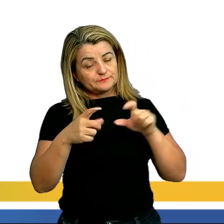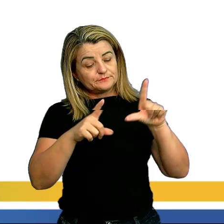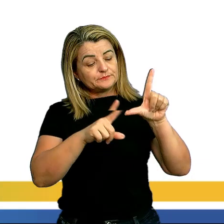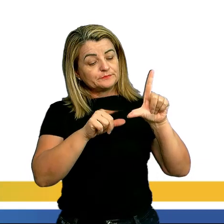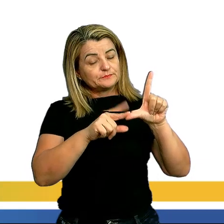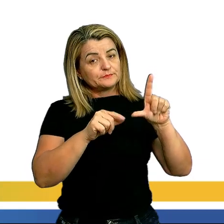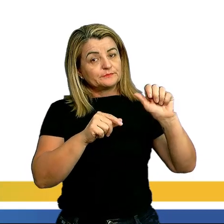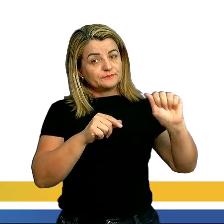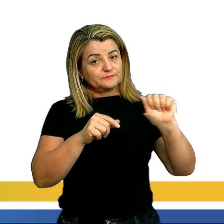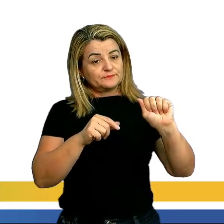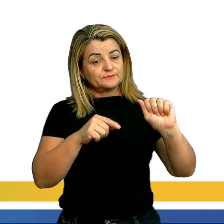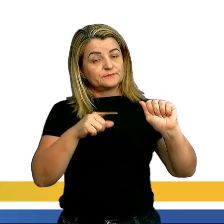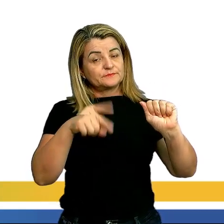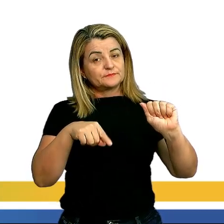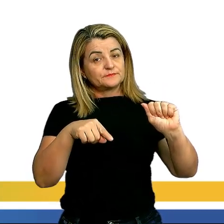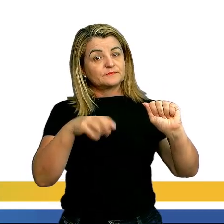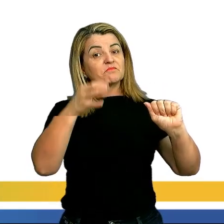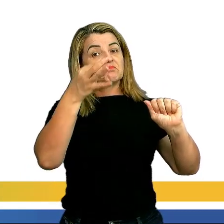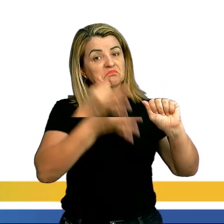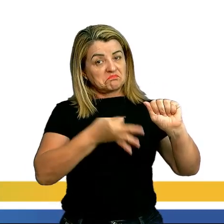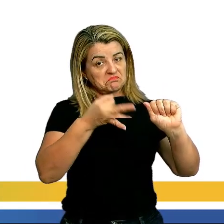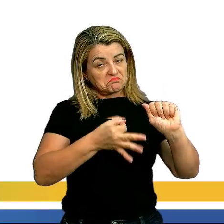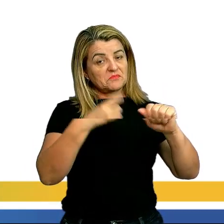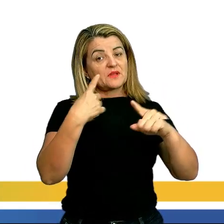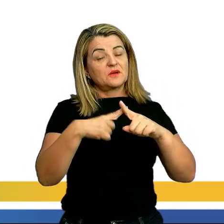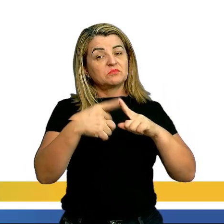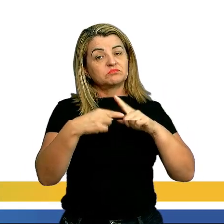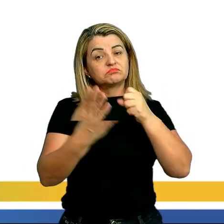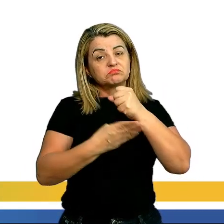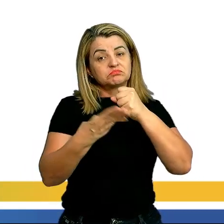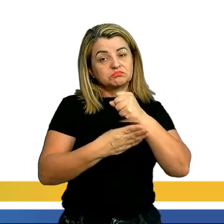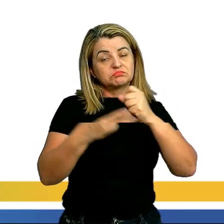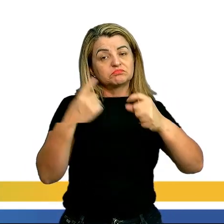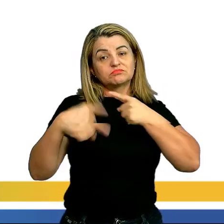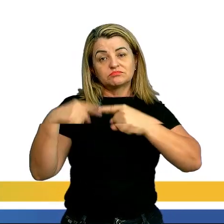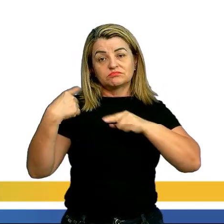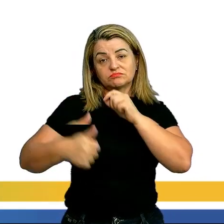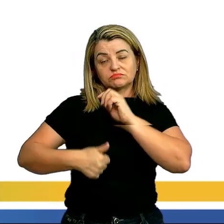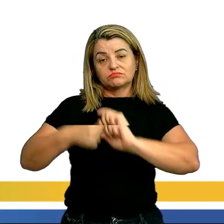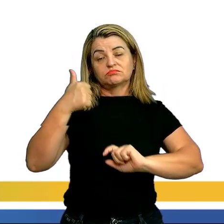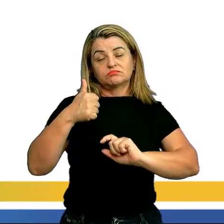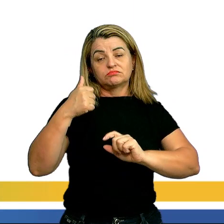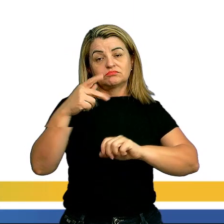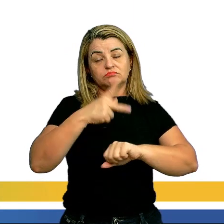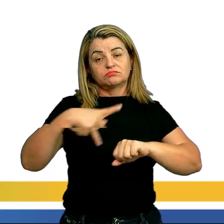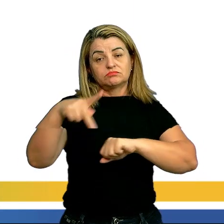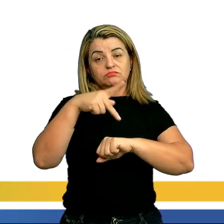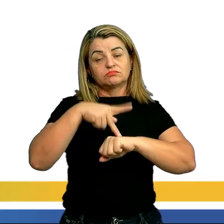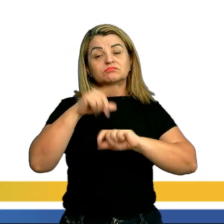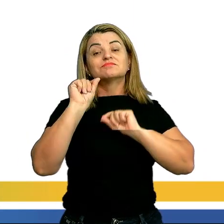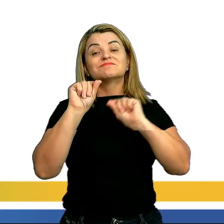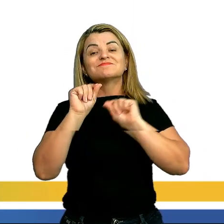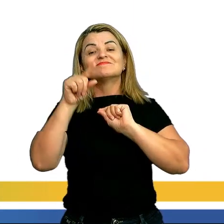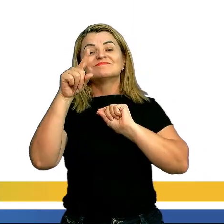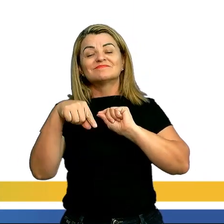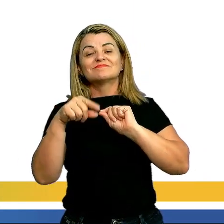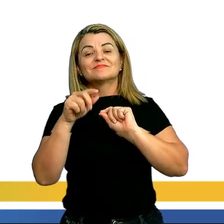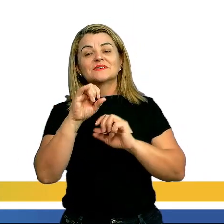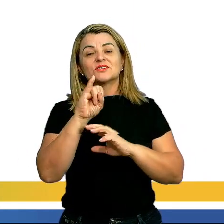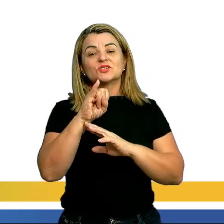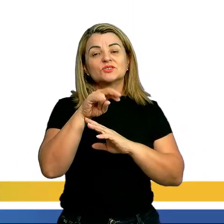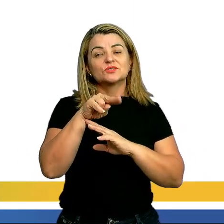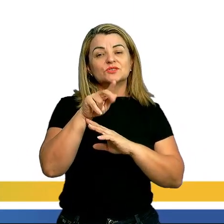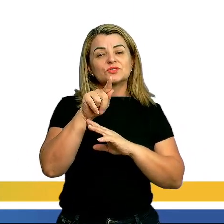letra A é o nosso gabarito. Por quê? O fundamento da política de recuperação do país foi o quê? A ingerência do